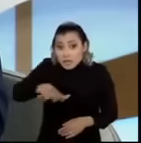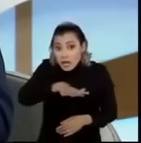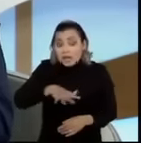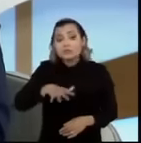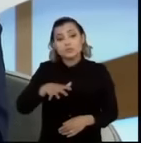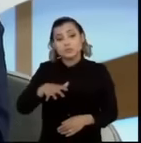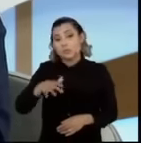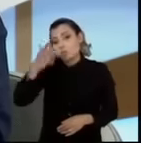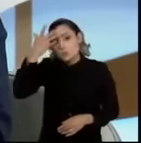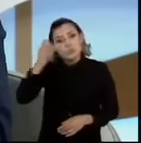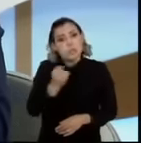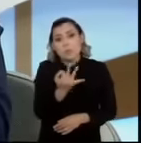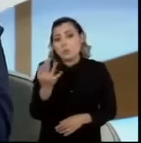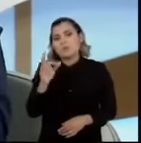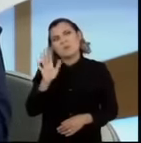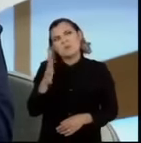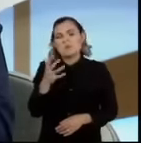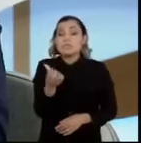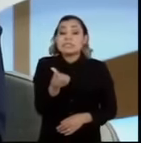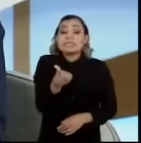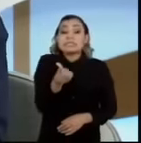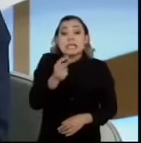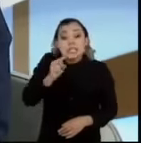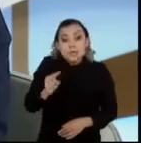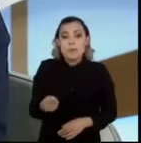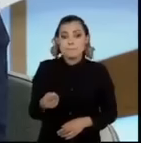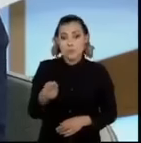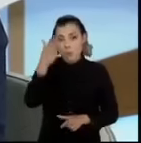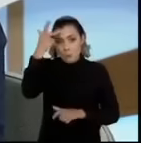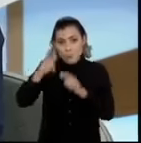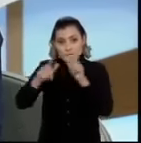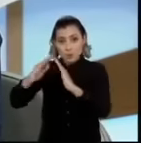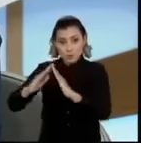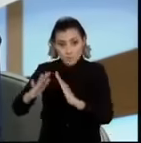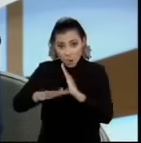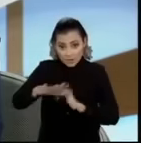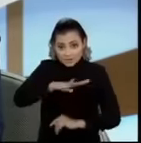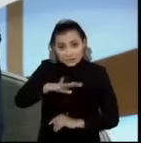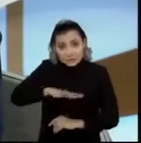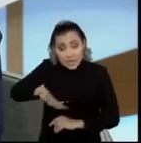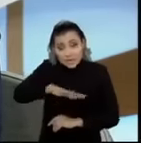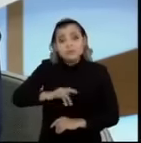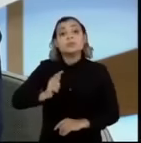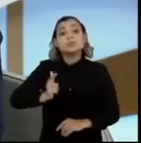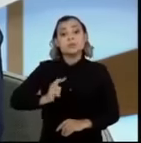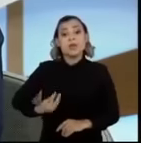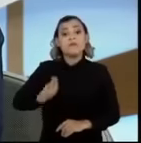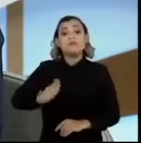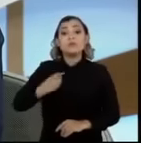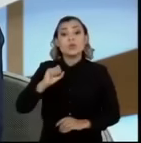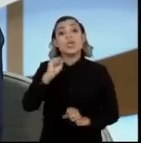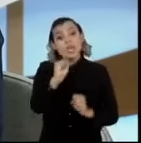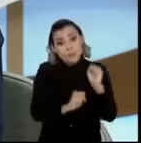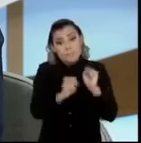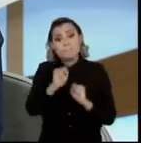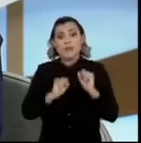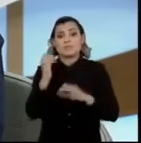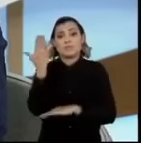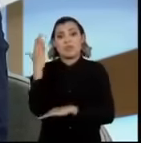não sei se o número exato é 6 mil, mas uma cidade com cerca de 6 mil habitantes, que vive exclusivamente da indústria